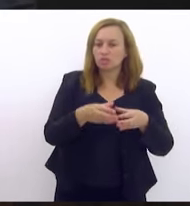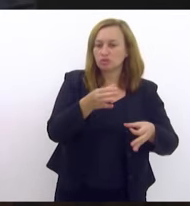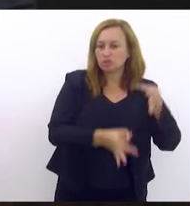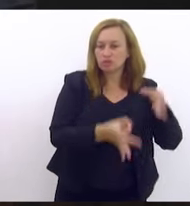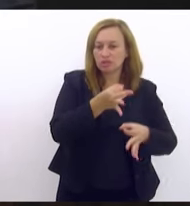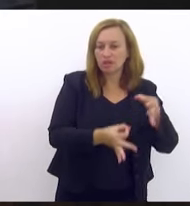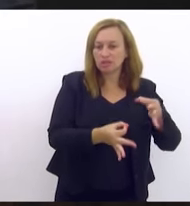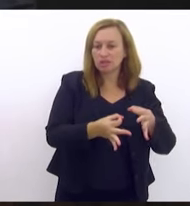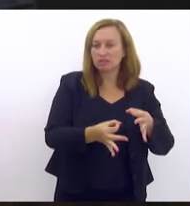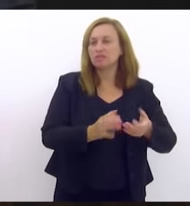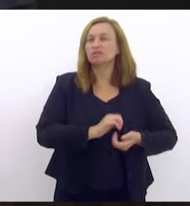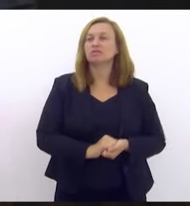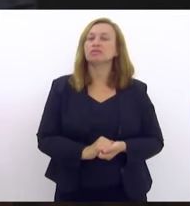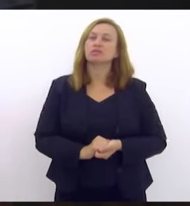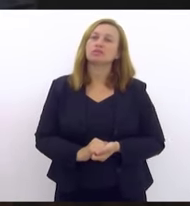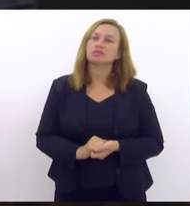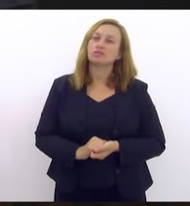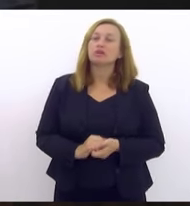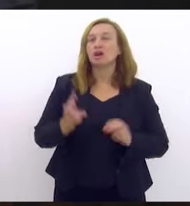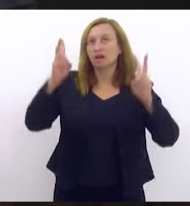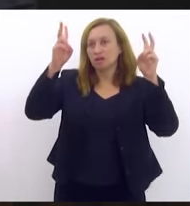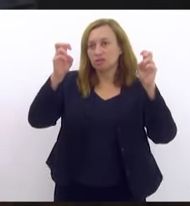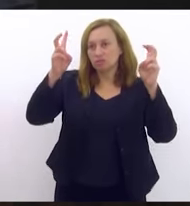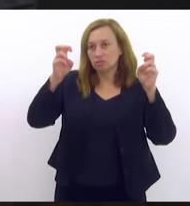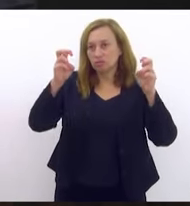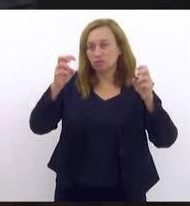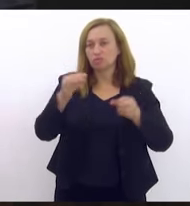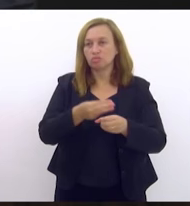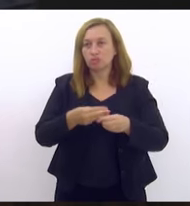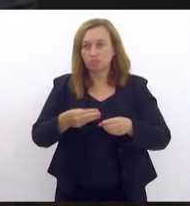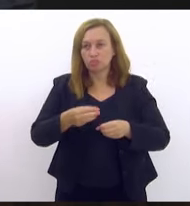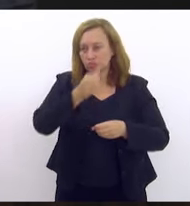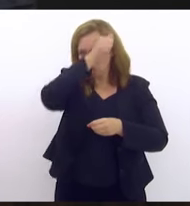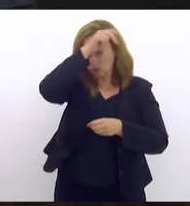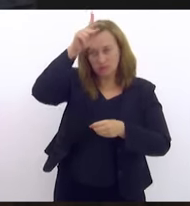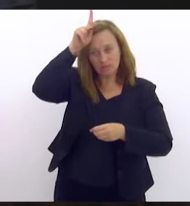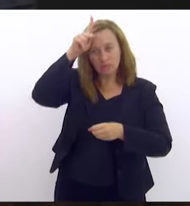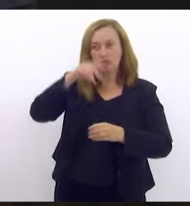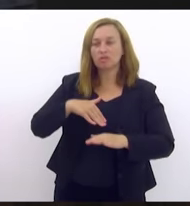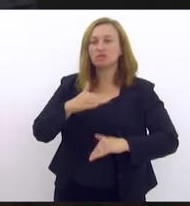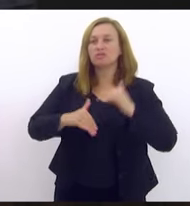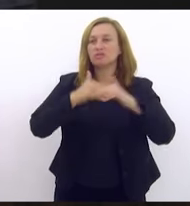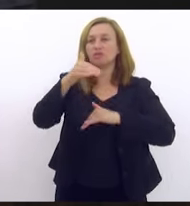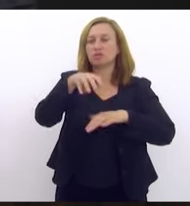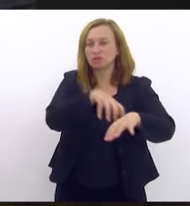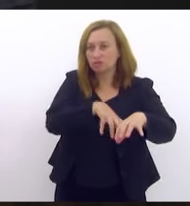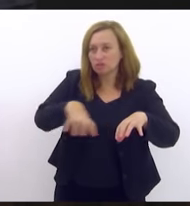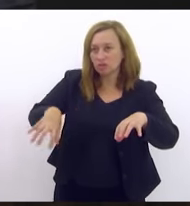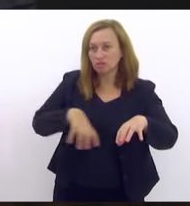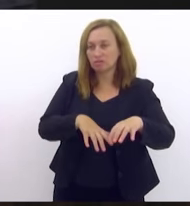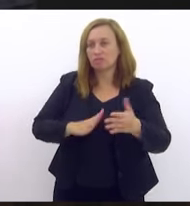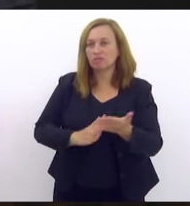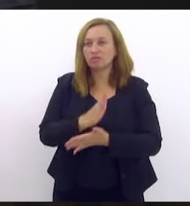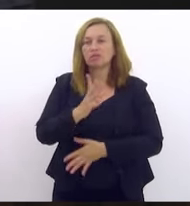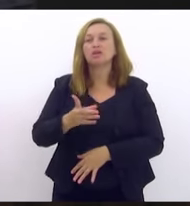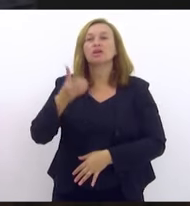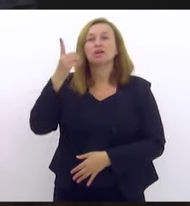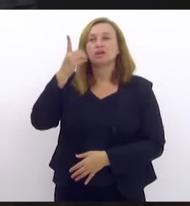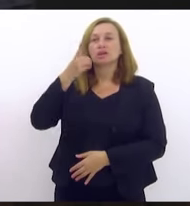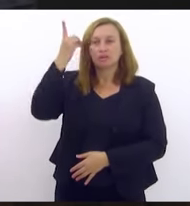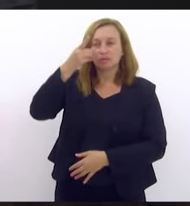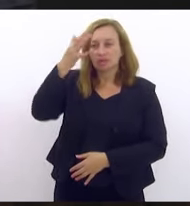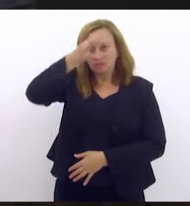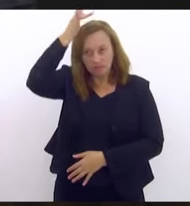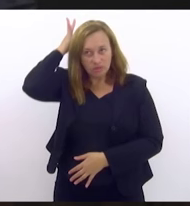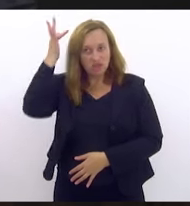pela juridicidade e de assuntos municipais de desenvolvimento regional favorável. Relatores, deputados Fred Pacheco e Chico